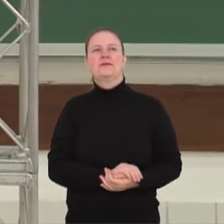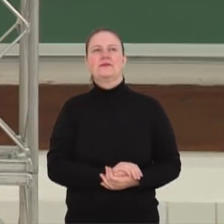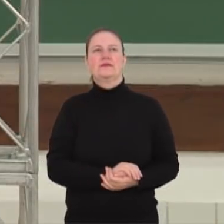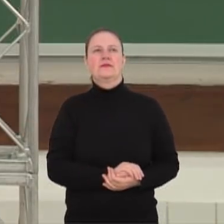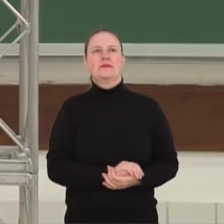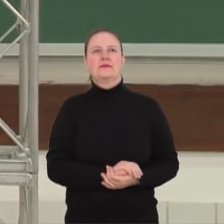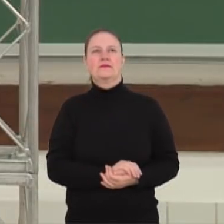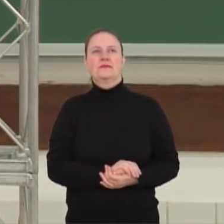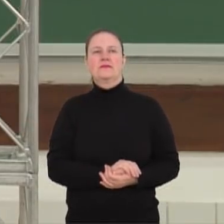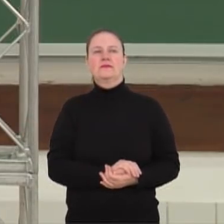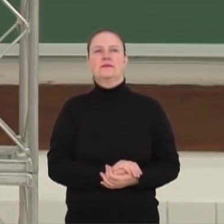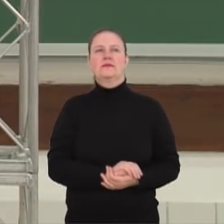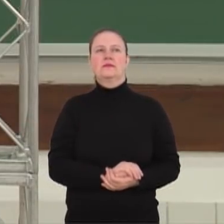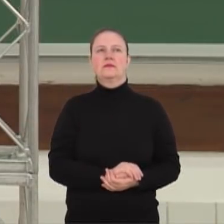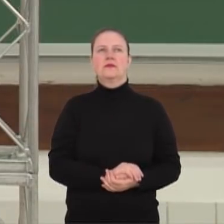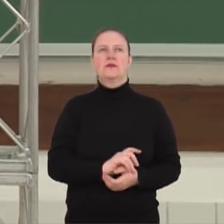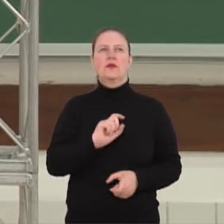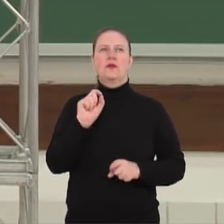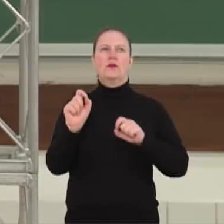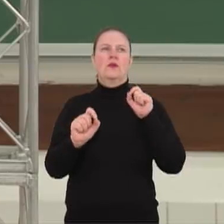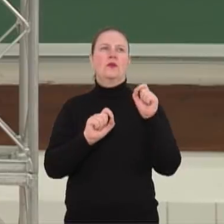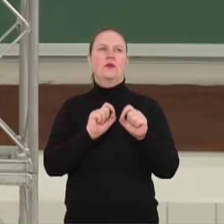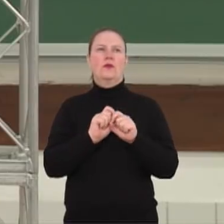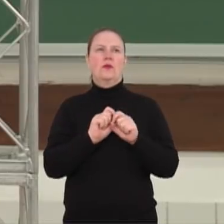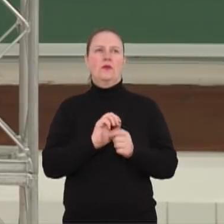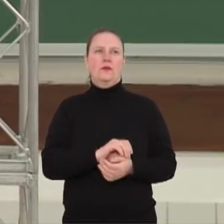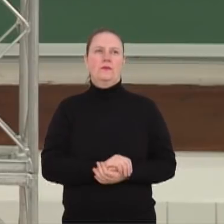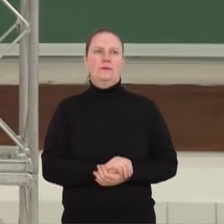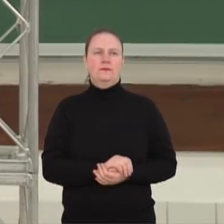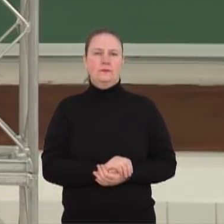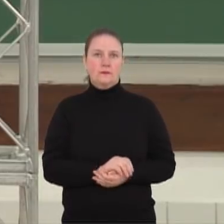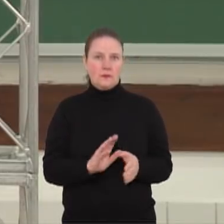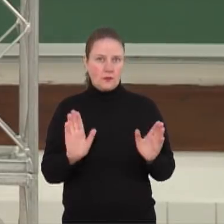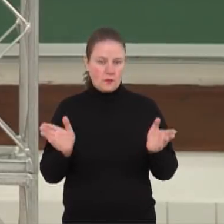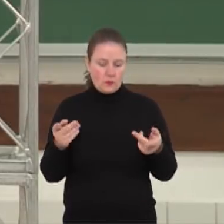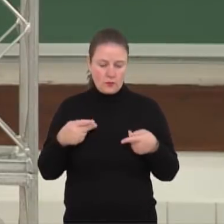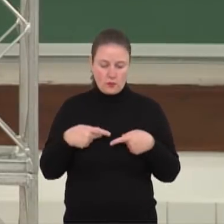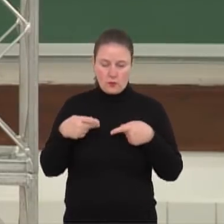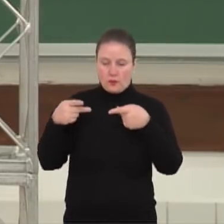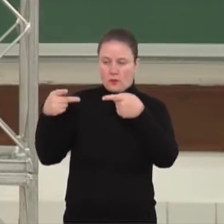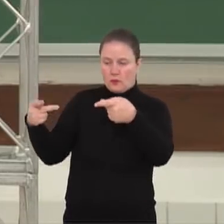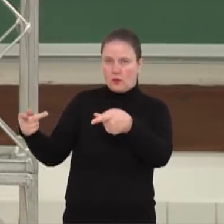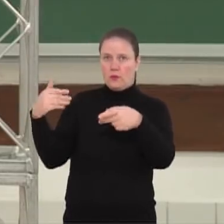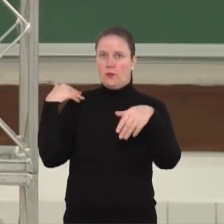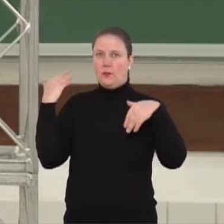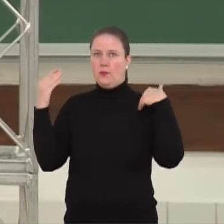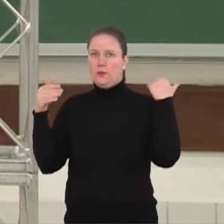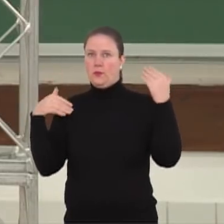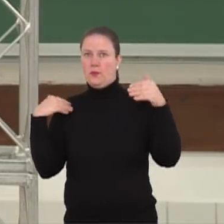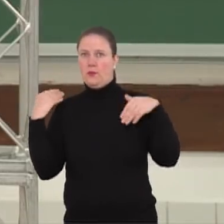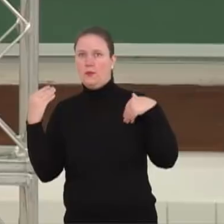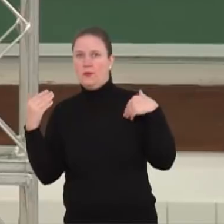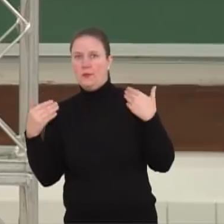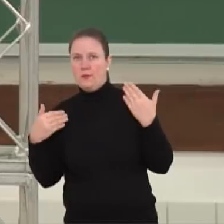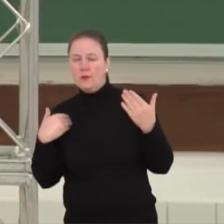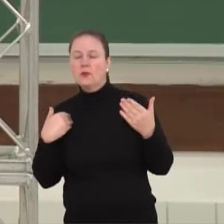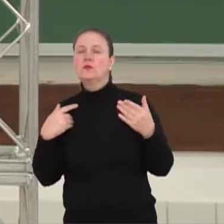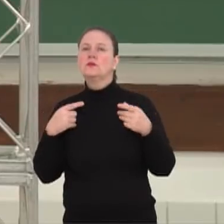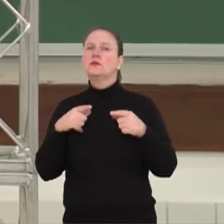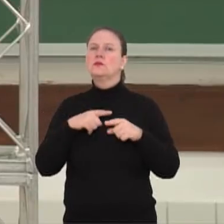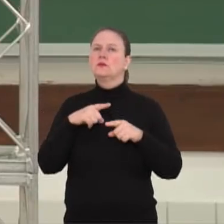vamos ver esse. Que parque é esse? Bom, para visitarmos um parque de diversões, a gente precisa